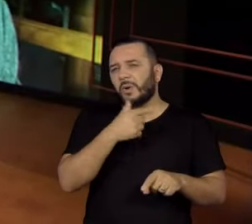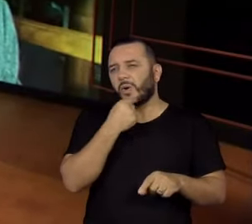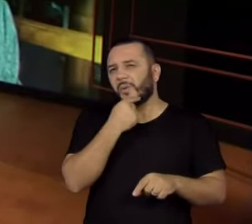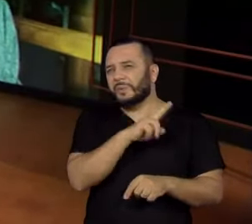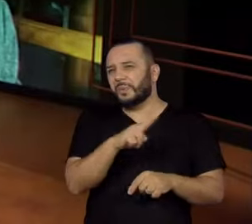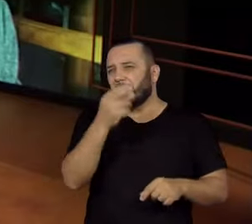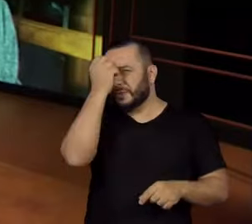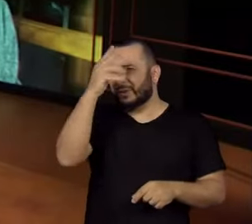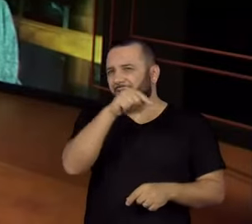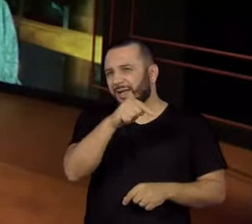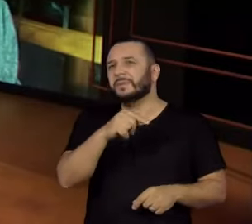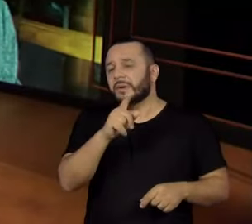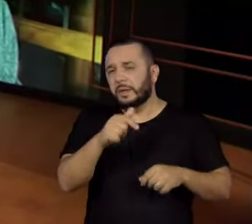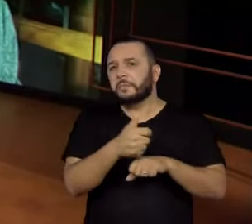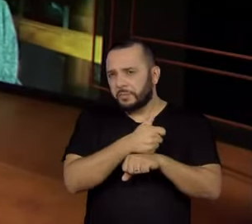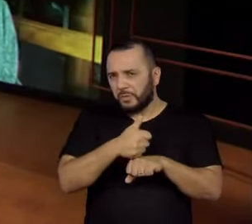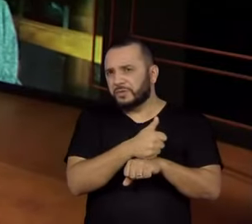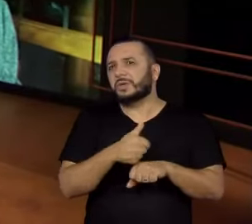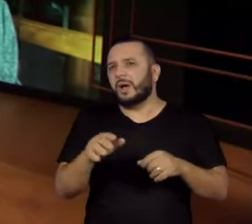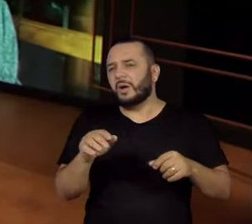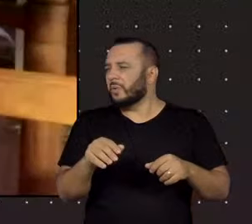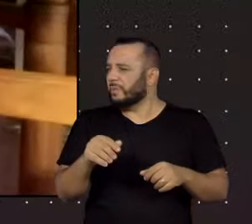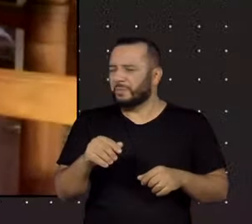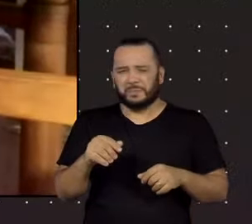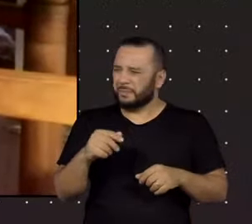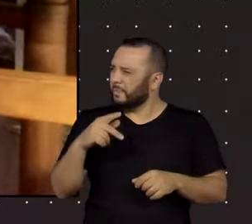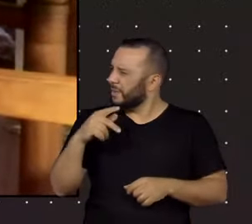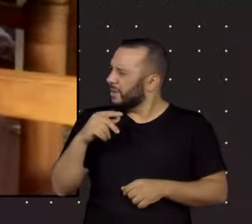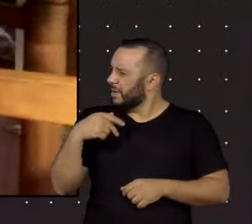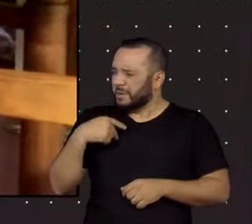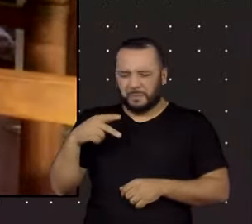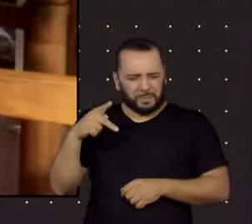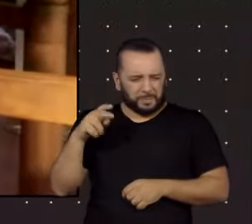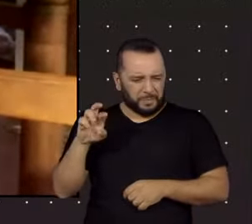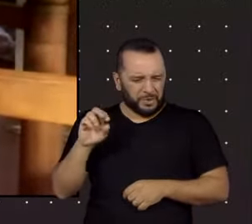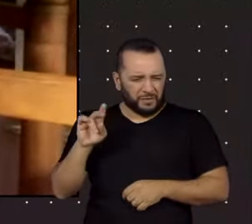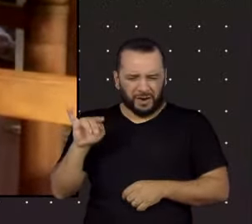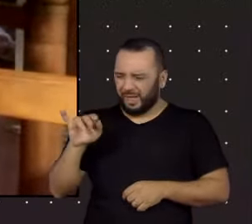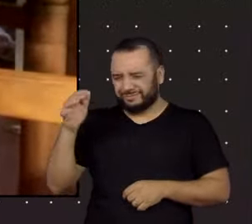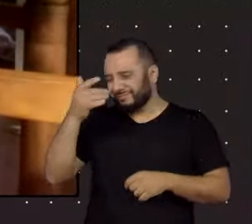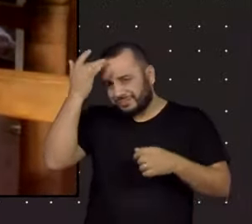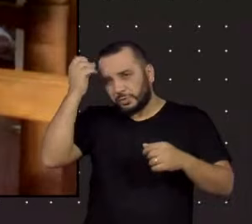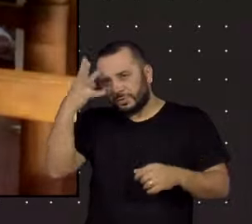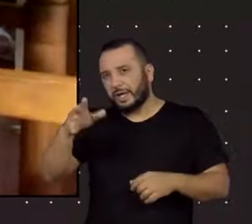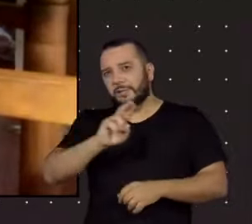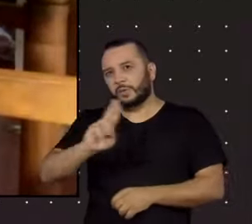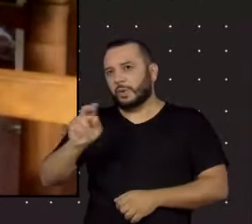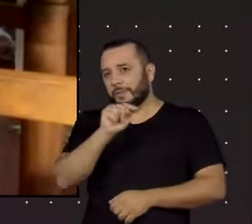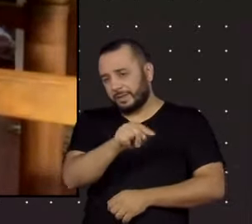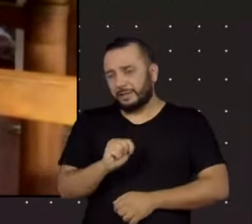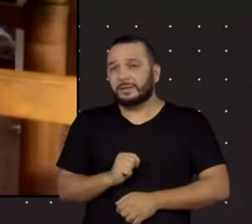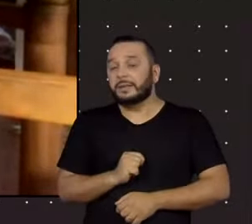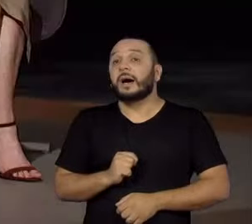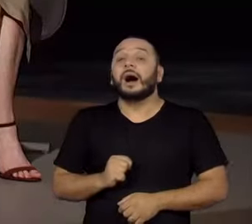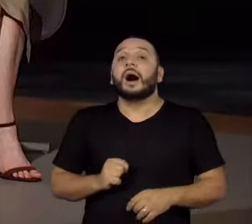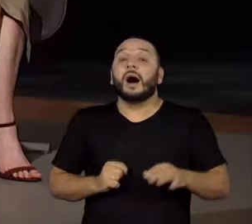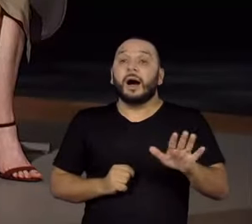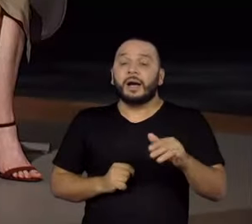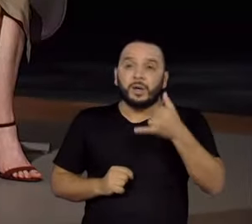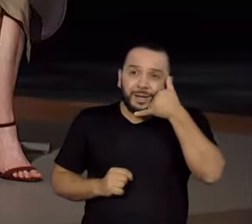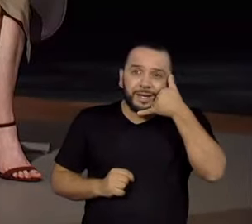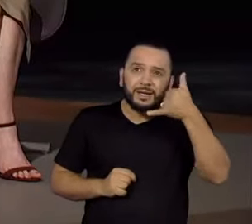era Krakavjevski, Krobrovski, uma coisa assim, Skorovatchevski. Aí eu liguei para a Escola Livre de Música, aí a moça me